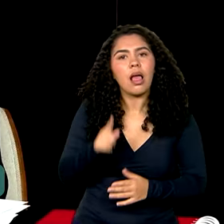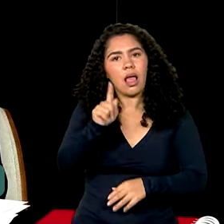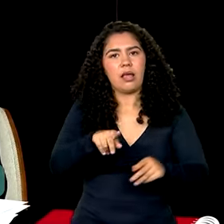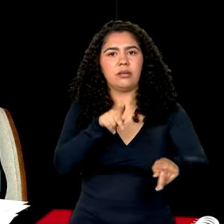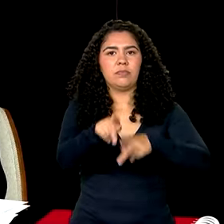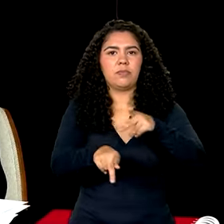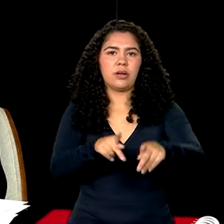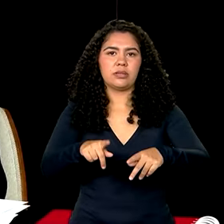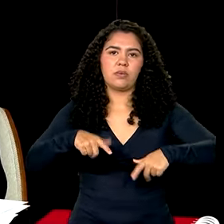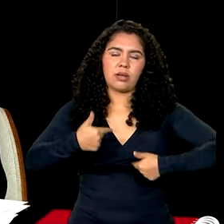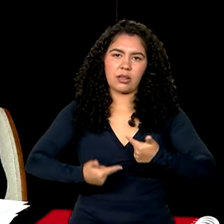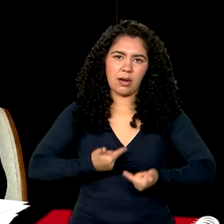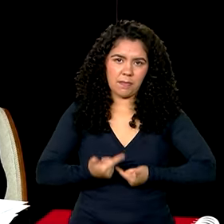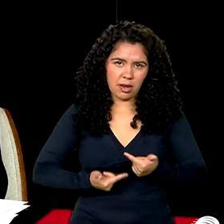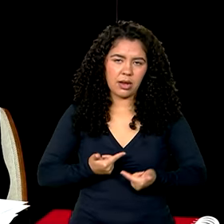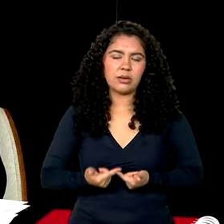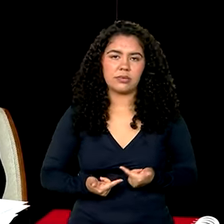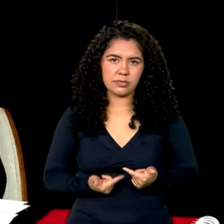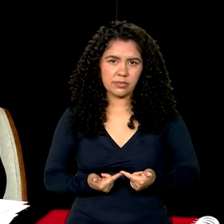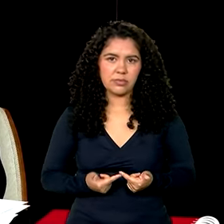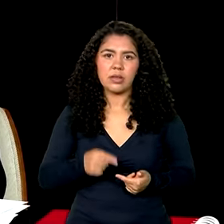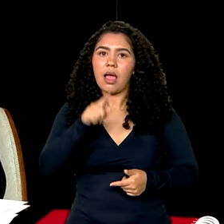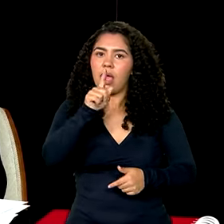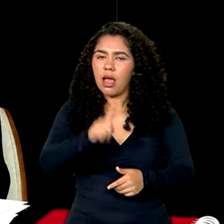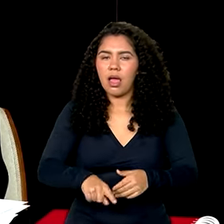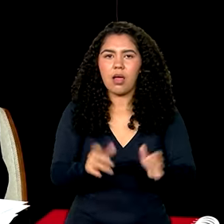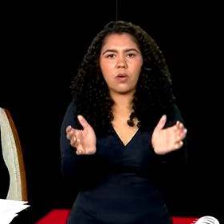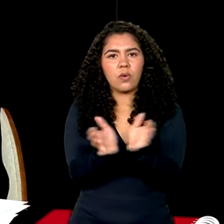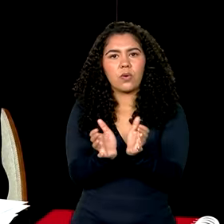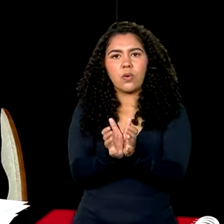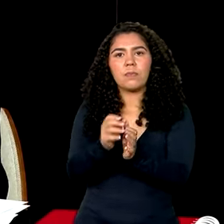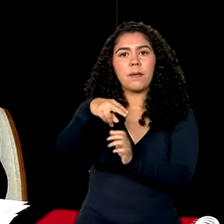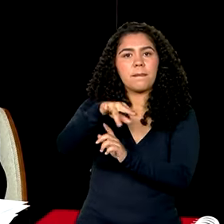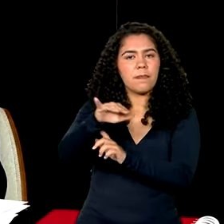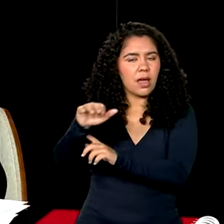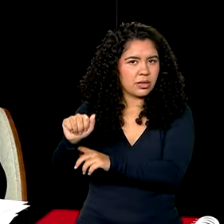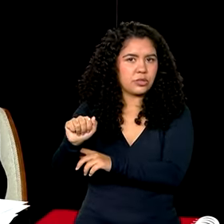trabalhador. É a classe média, que é quem paga imposto nesse país.